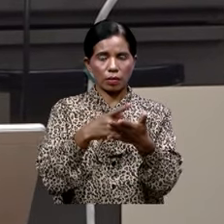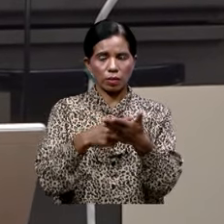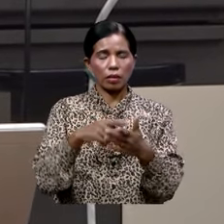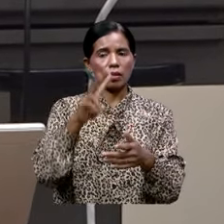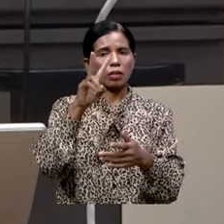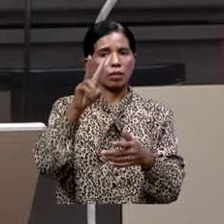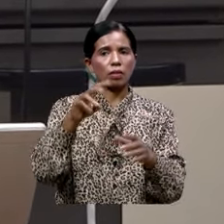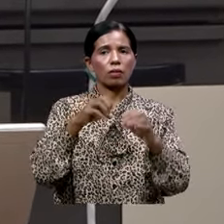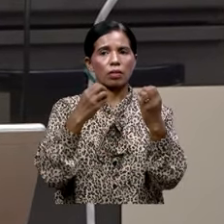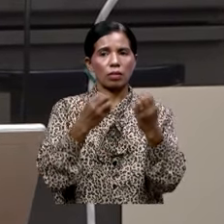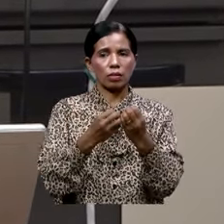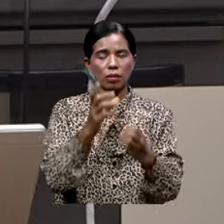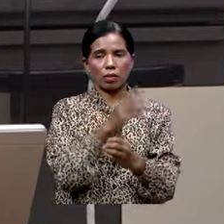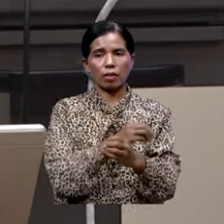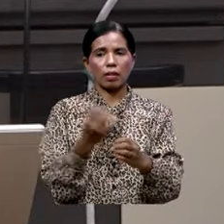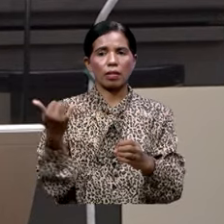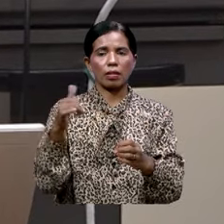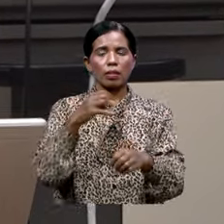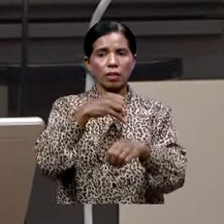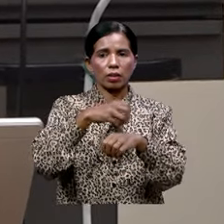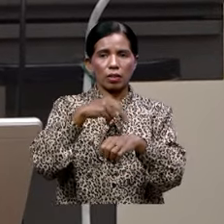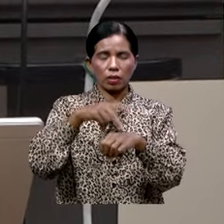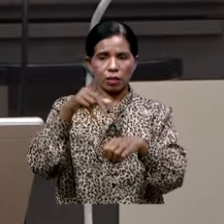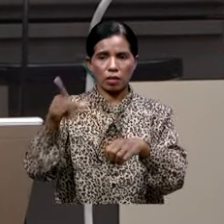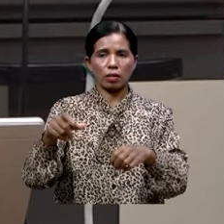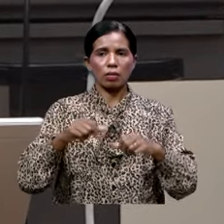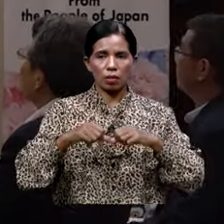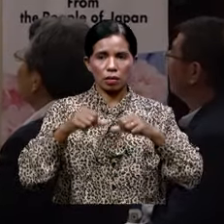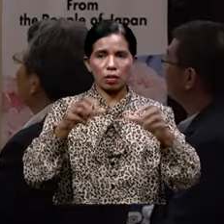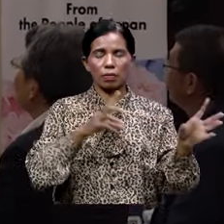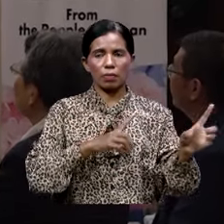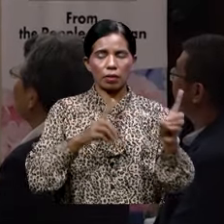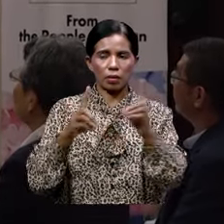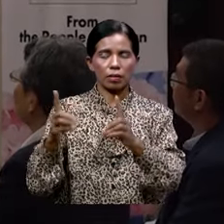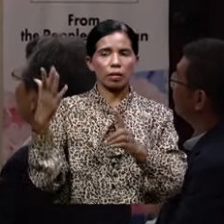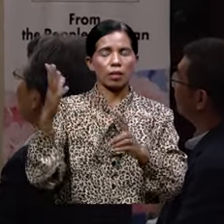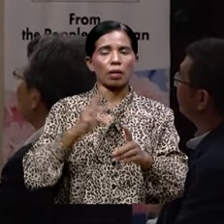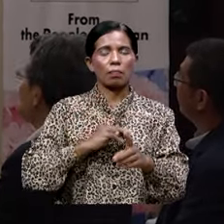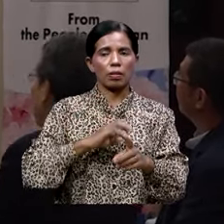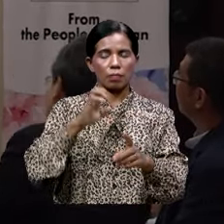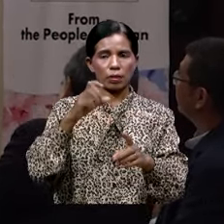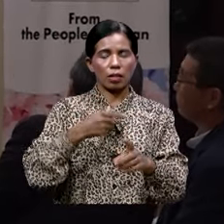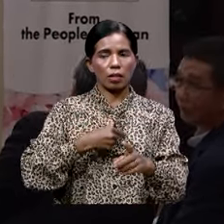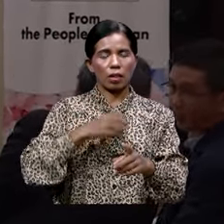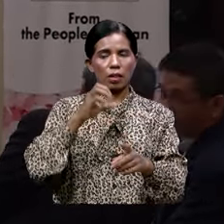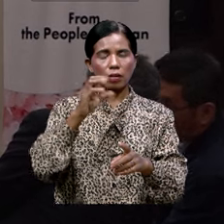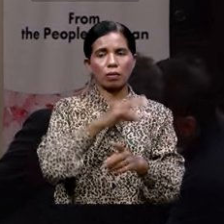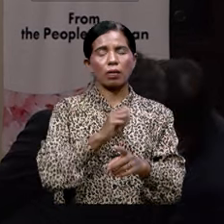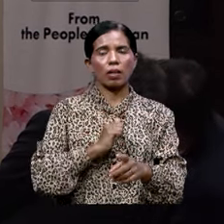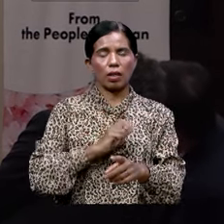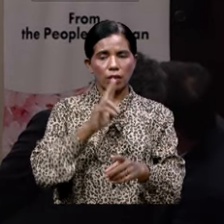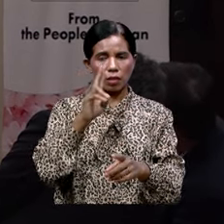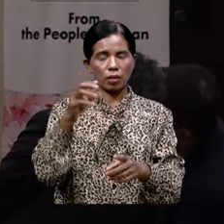né, Organização Não-Governamental Internacional né, se continua implementa e a MOBC, Gleno Noaileu, Nune